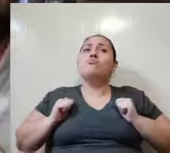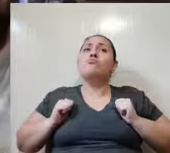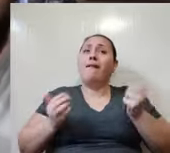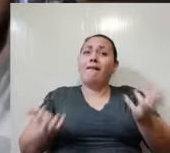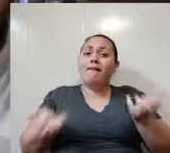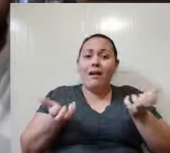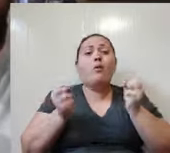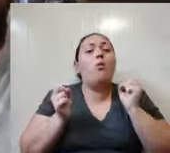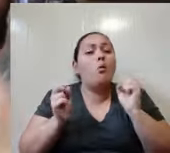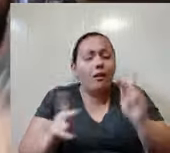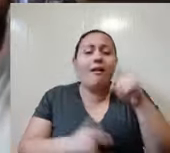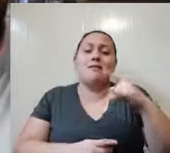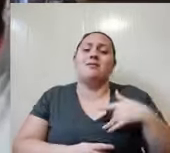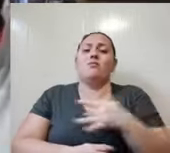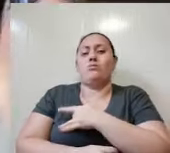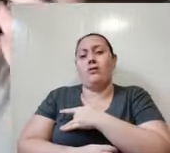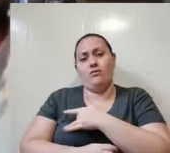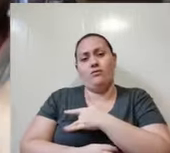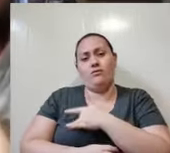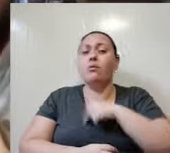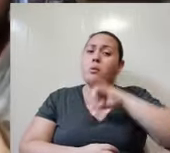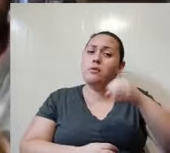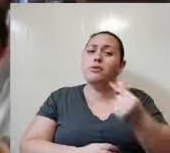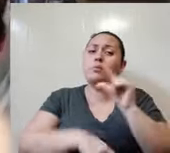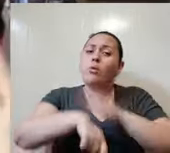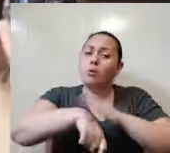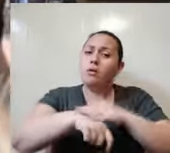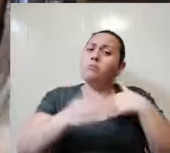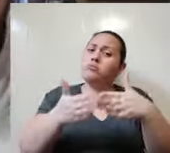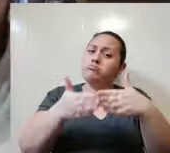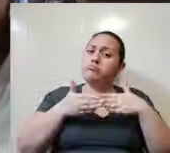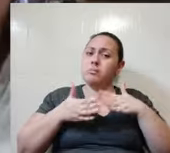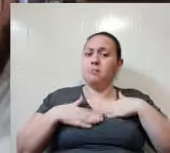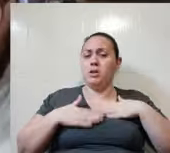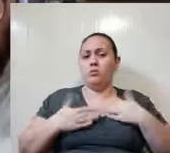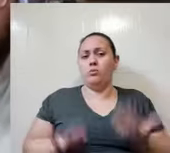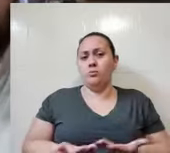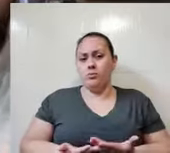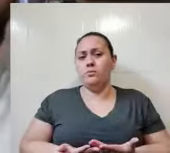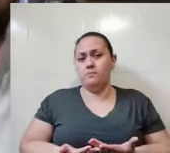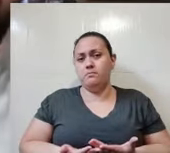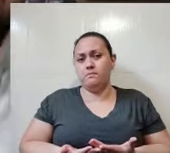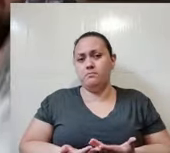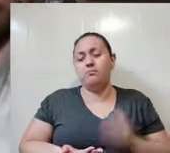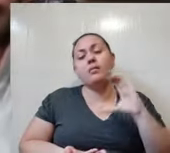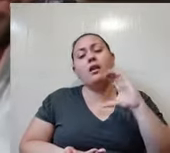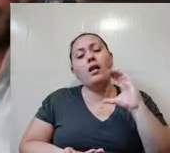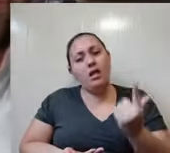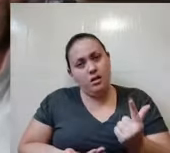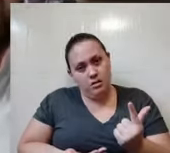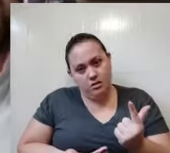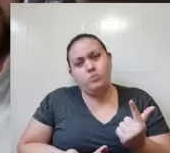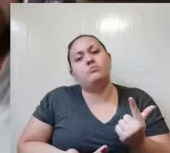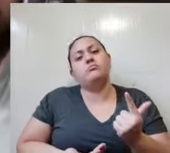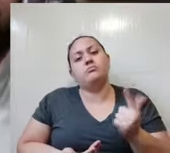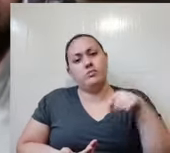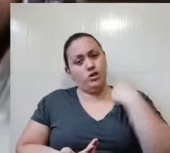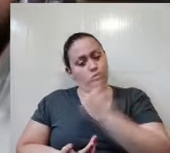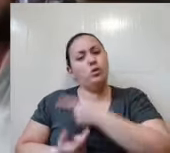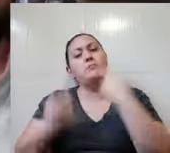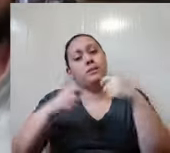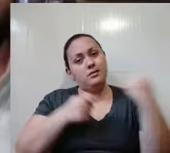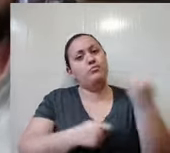também é saudável, num momento ficar resguardado. Claro que, né, e eu acho que é um discurso que a gente